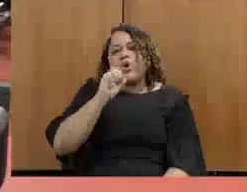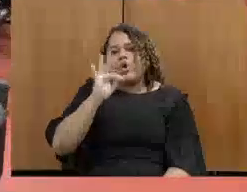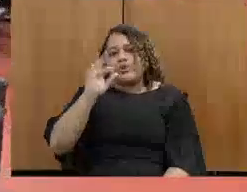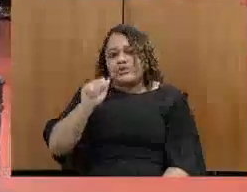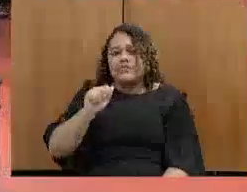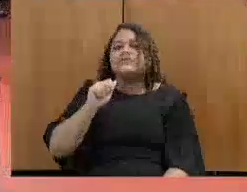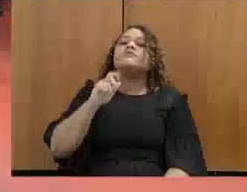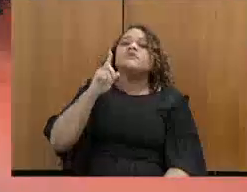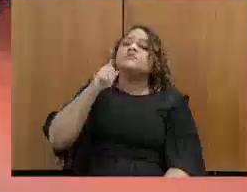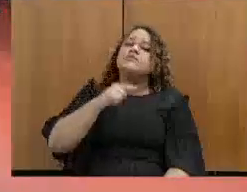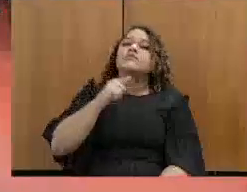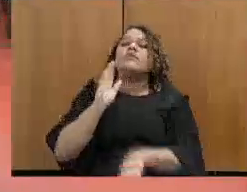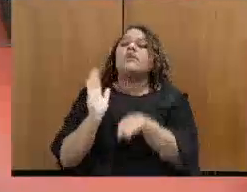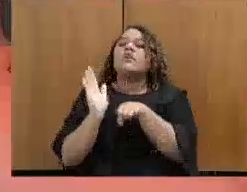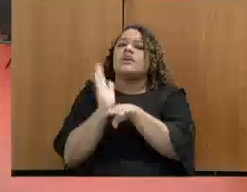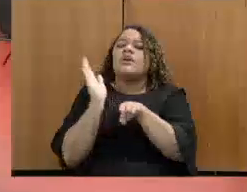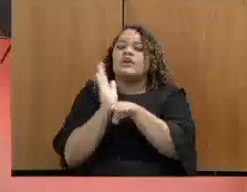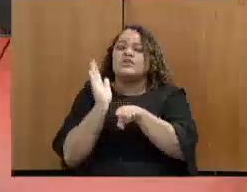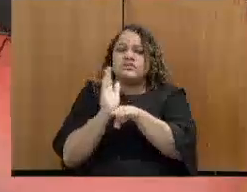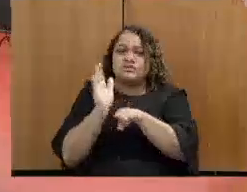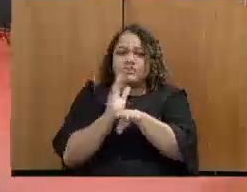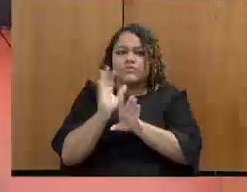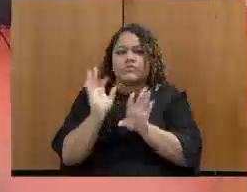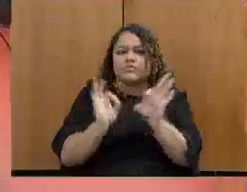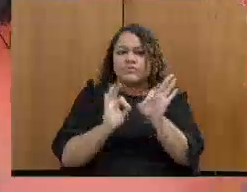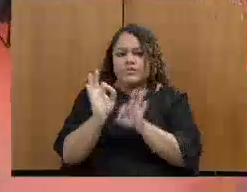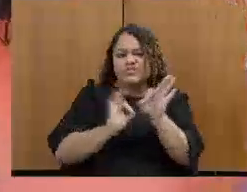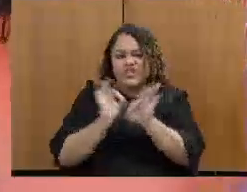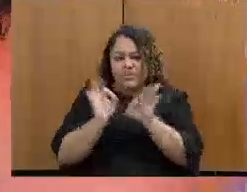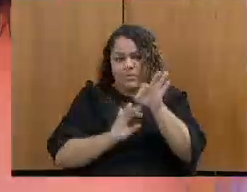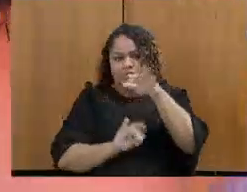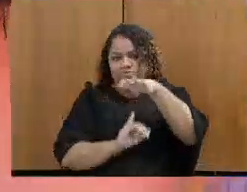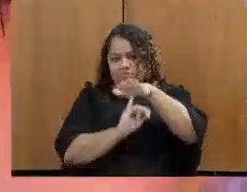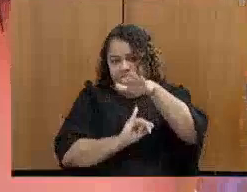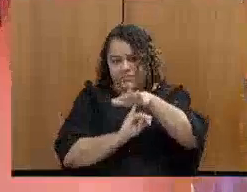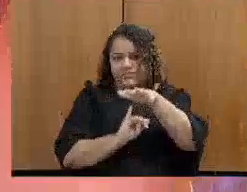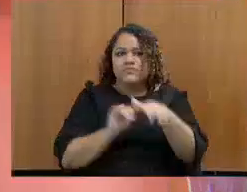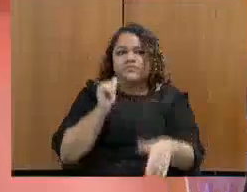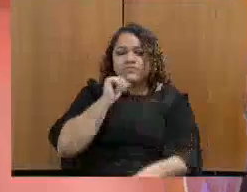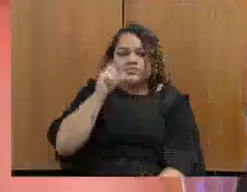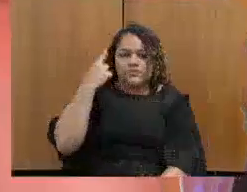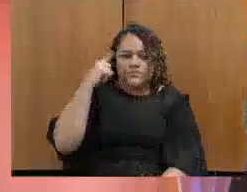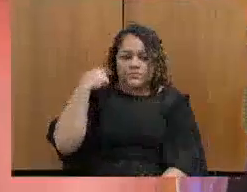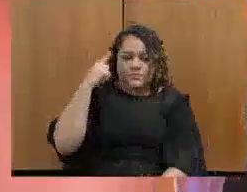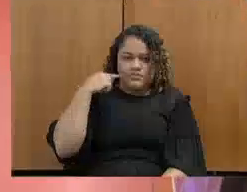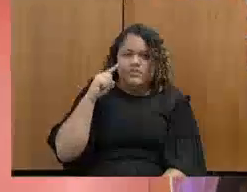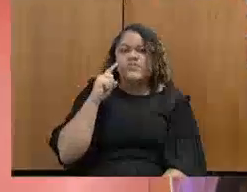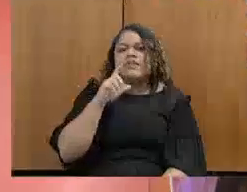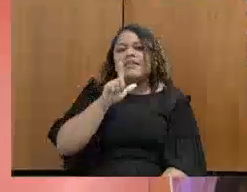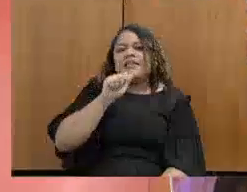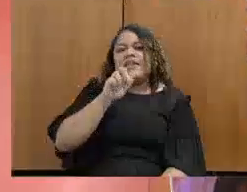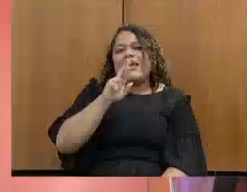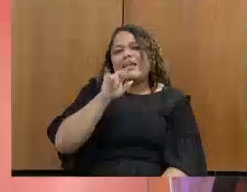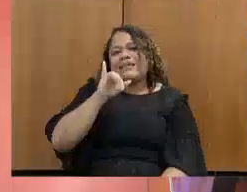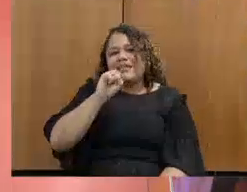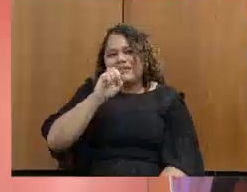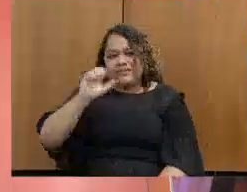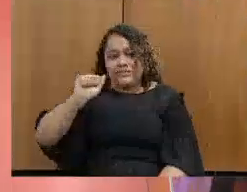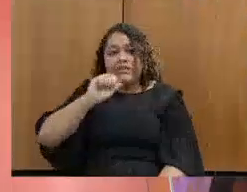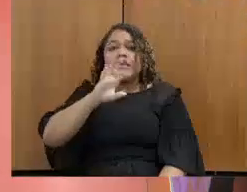da assessoria de planejamento institucional Dra Larissa Campos Sales delegada da polícia civil